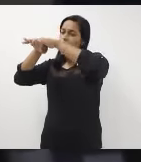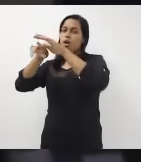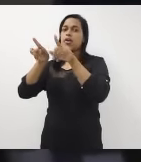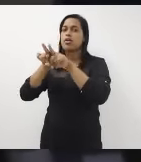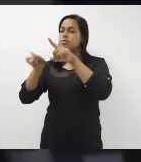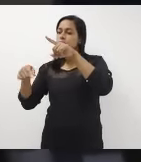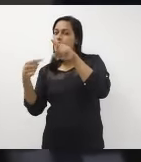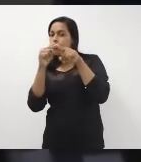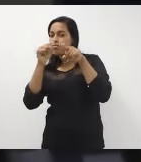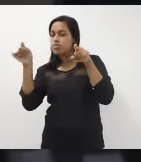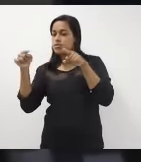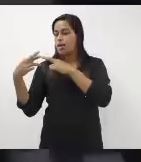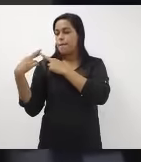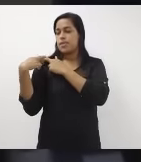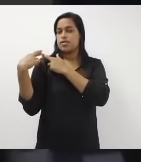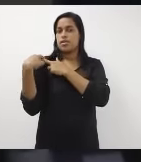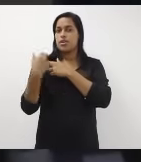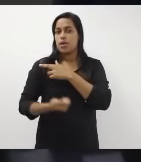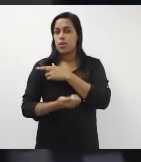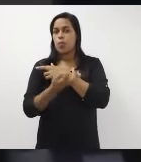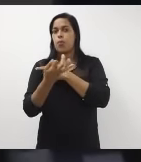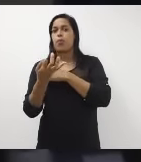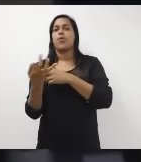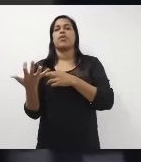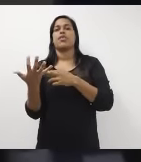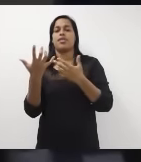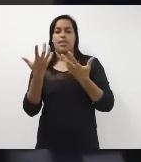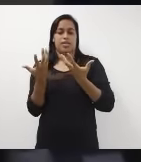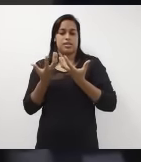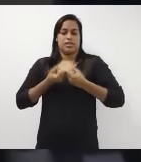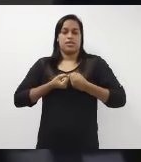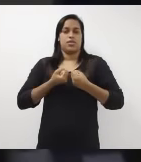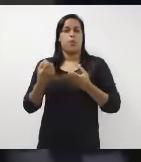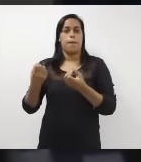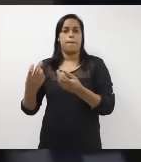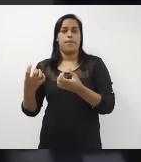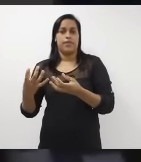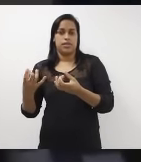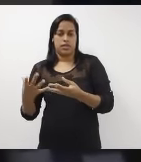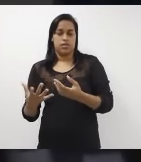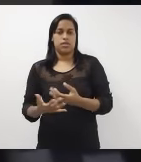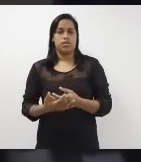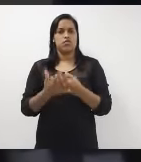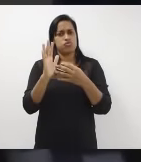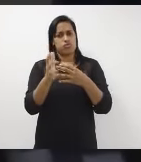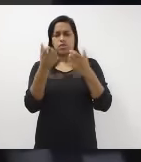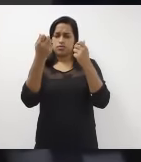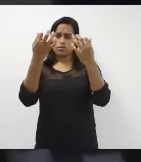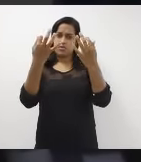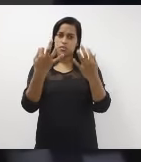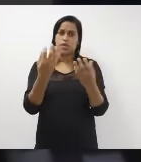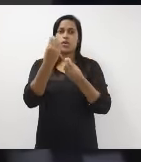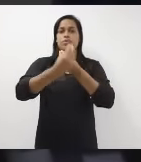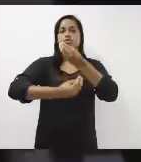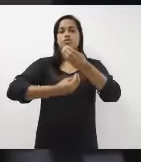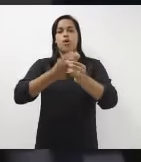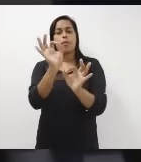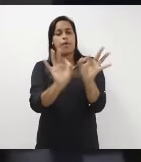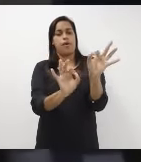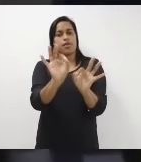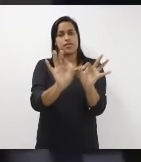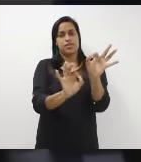quantidade de unidades consumidas ou que foram adquiridas. Depois que a gente já falou do dimensionamento de estoque e falou agora dos